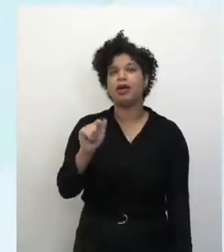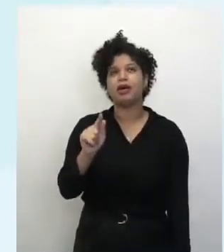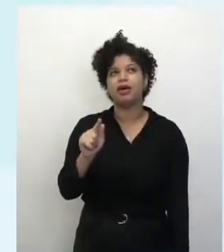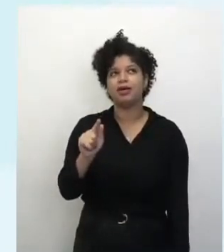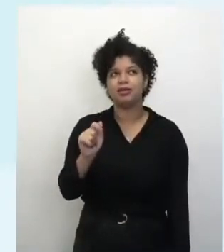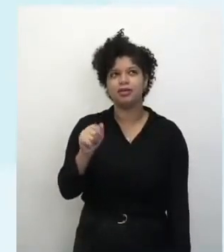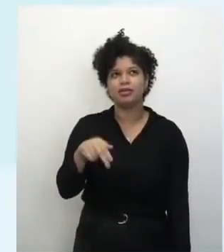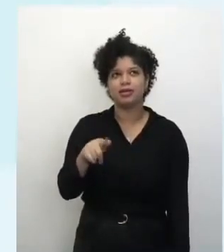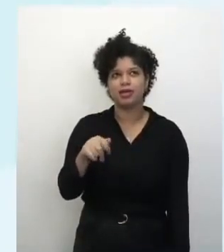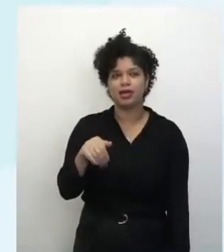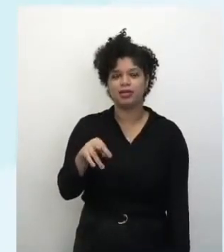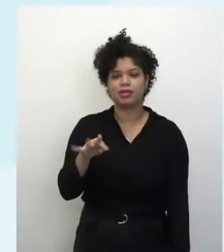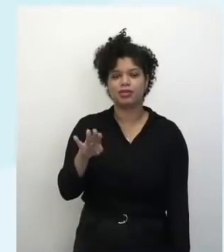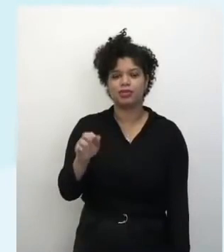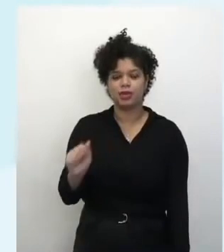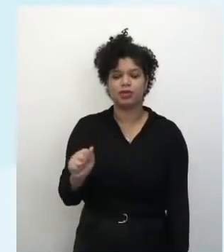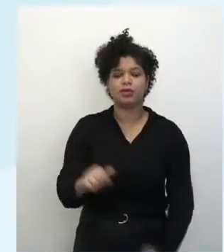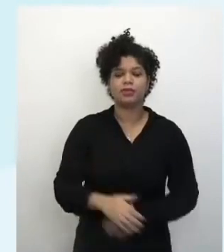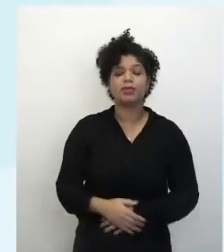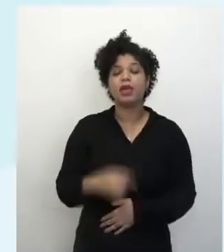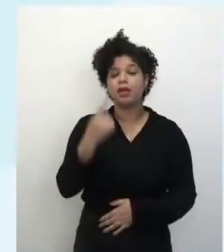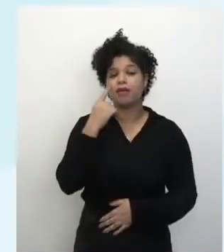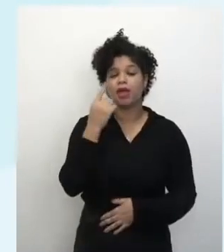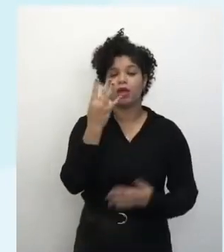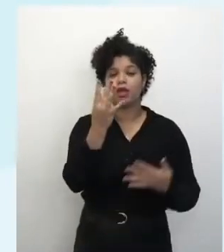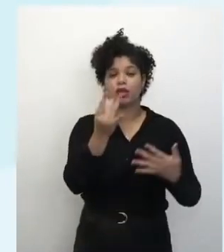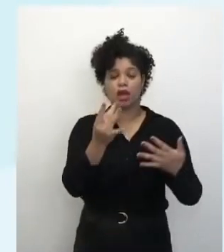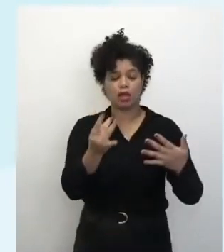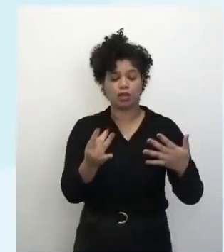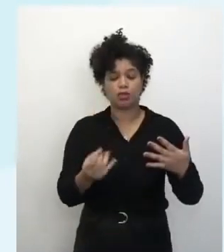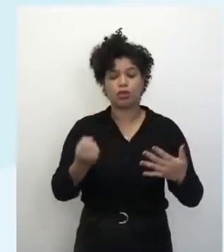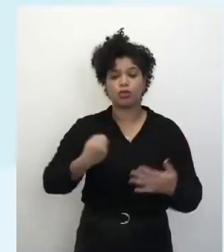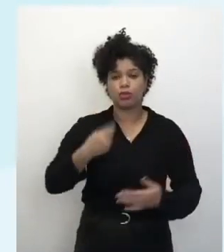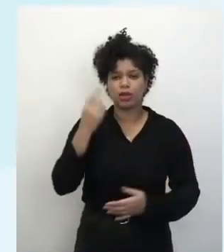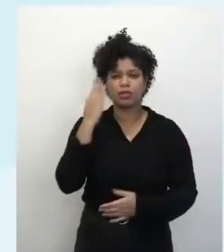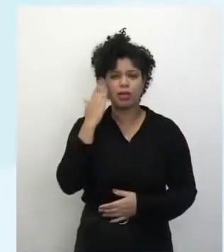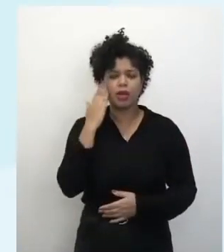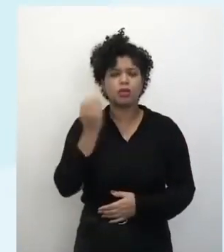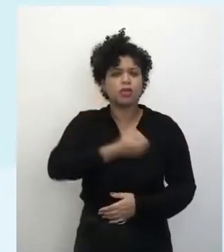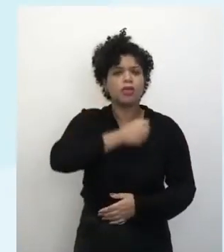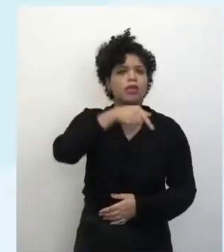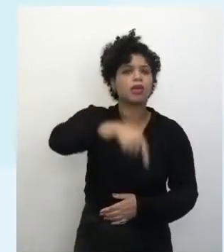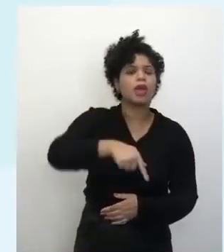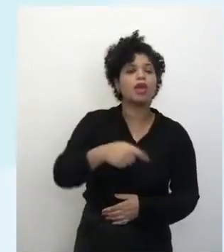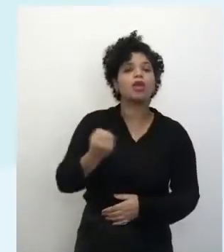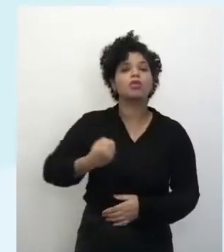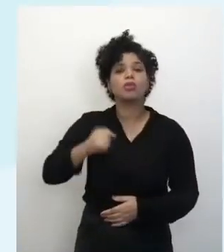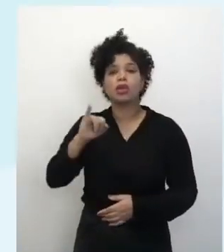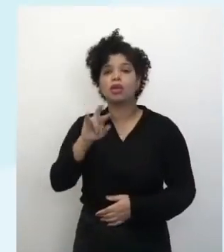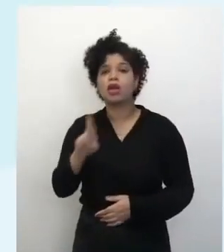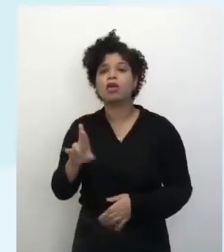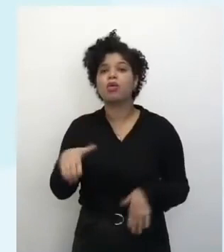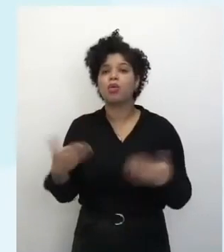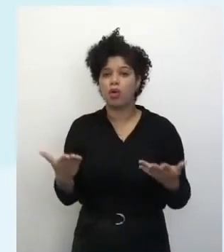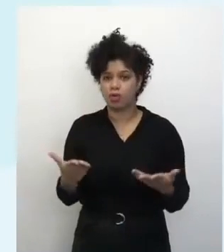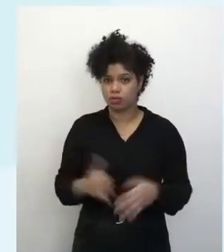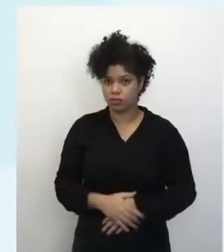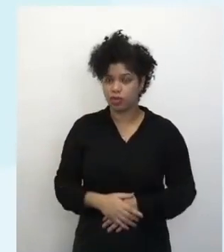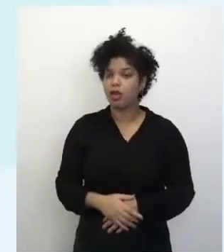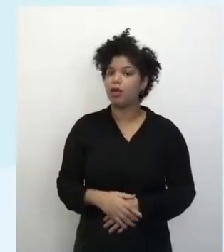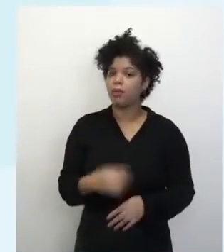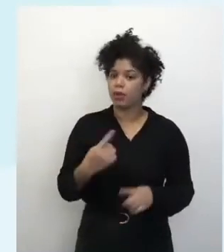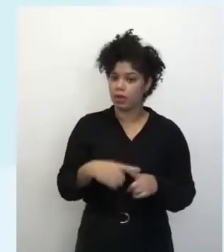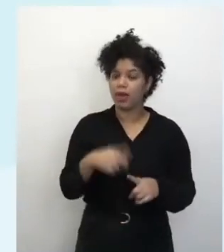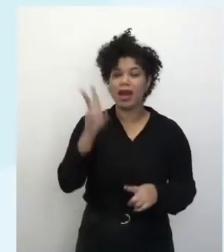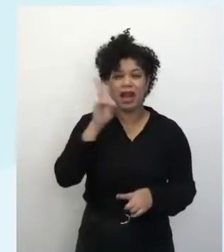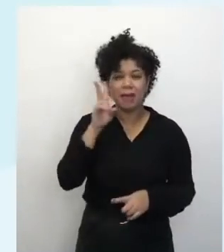gente tem que olhar número por número e decidir qual é racional e qual é irracional. Como que ele é mesmo? Como que é, professor? Racional